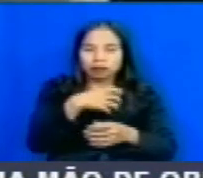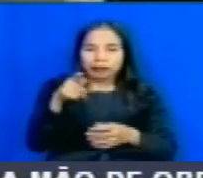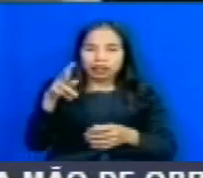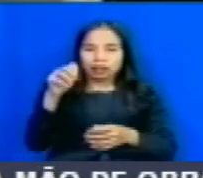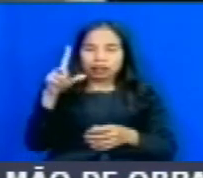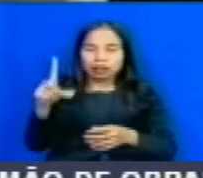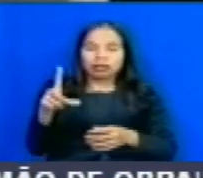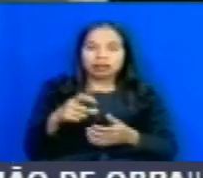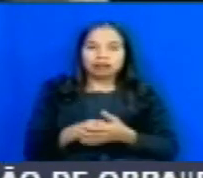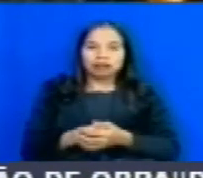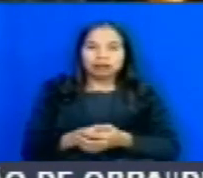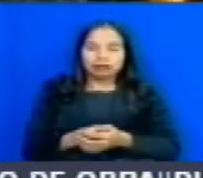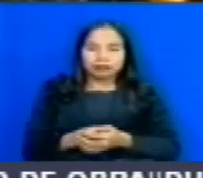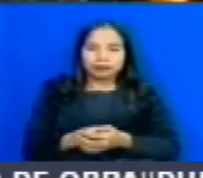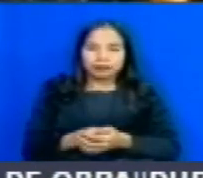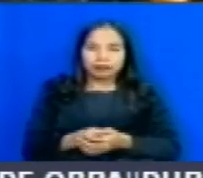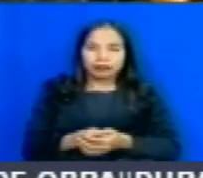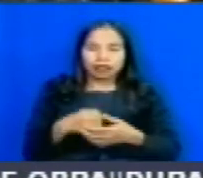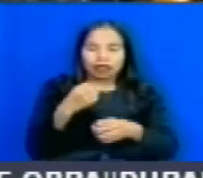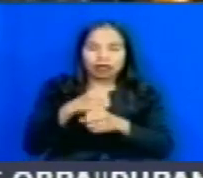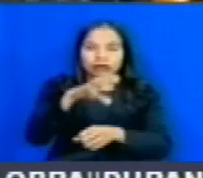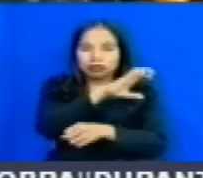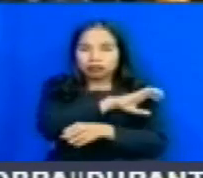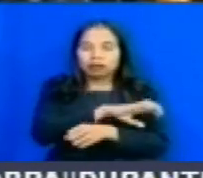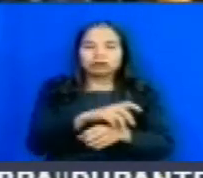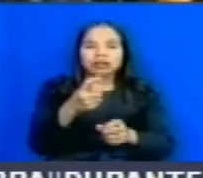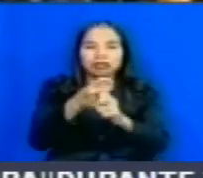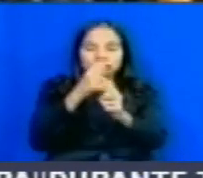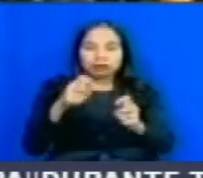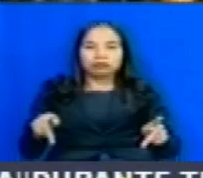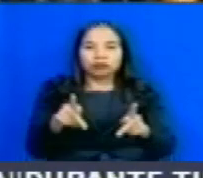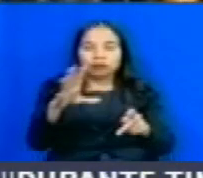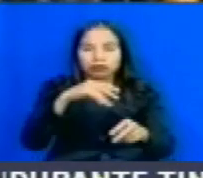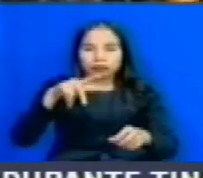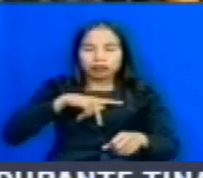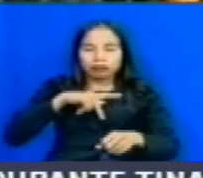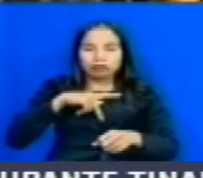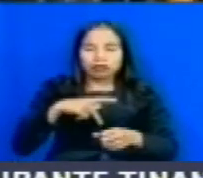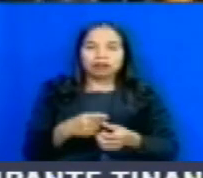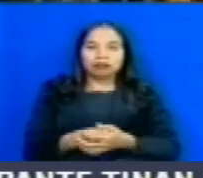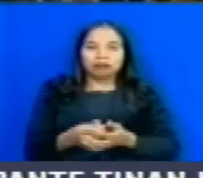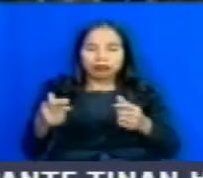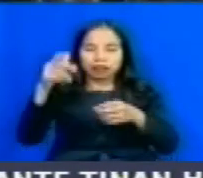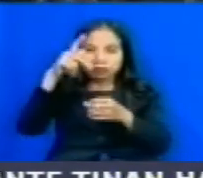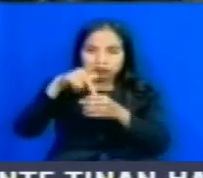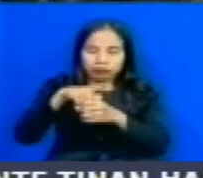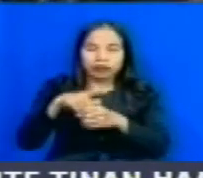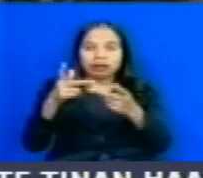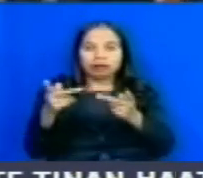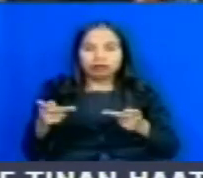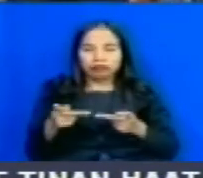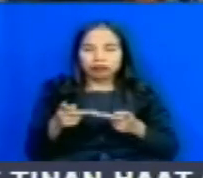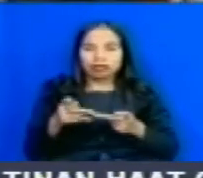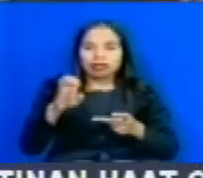Timor Leste li husi seção trânsito mos halau segurança baia transporte público no privado nem maka maiense combustível ia